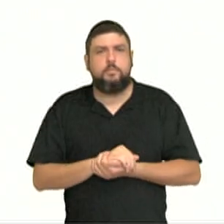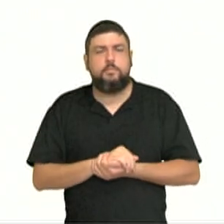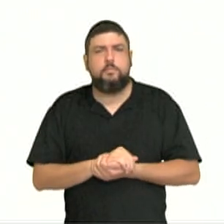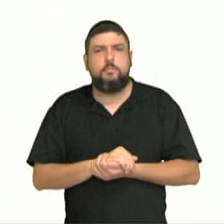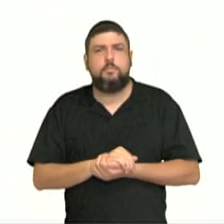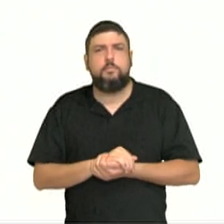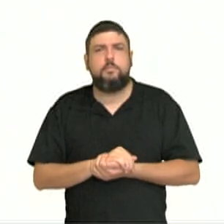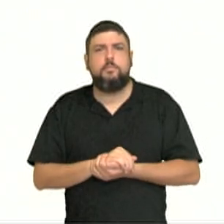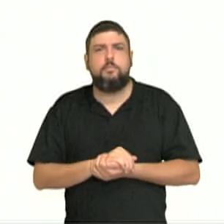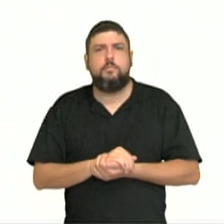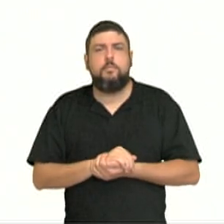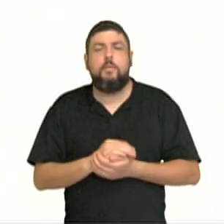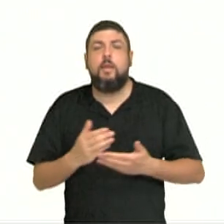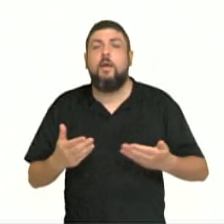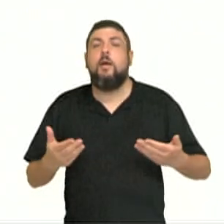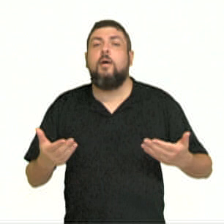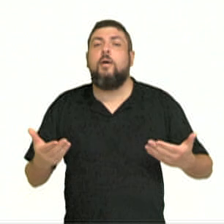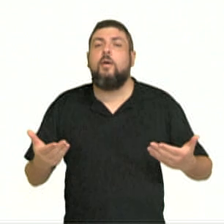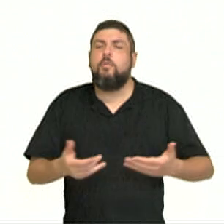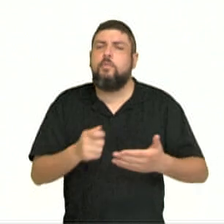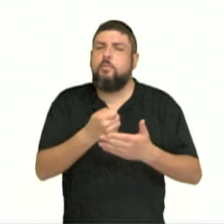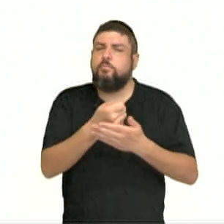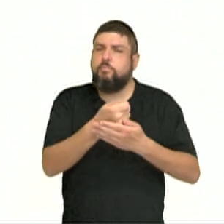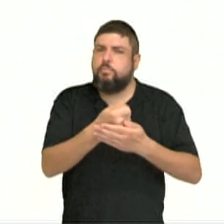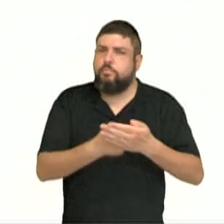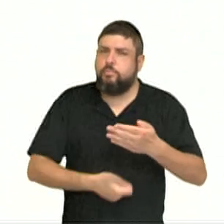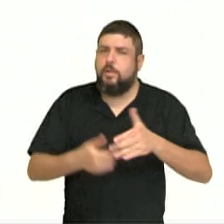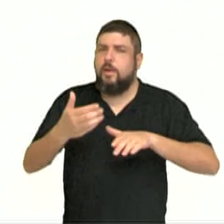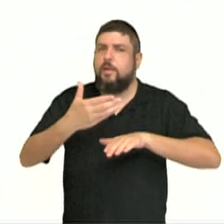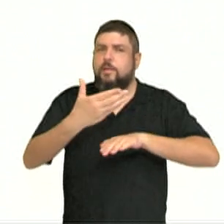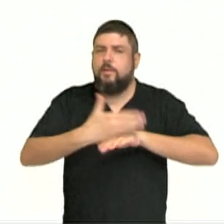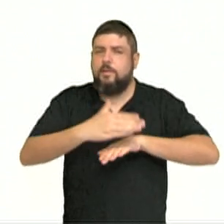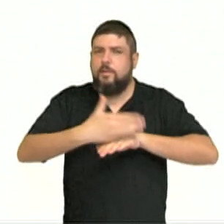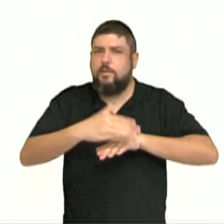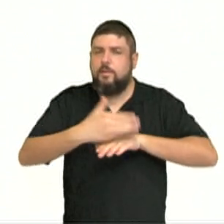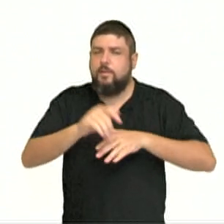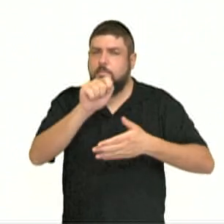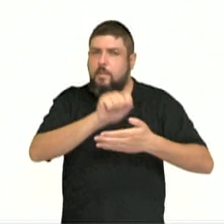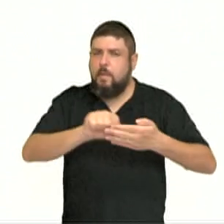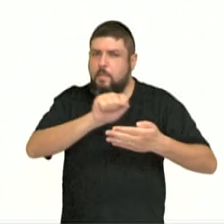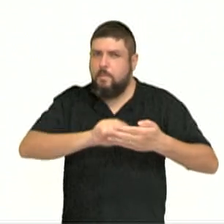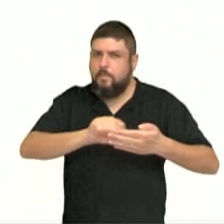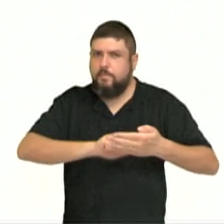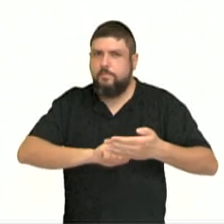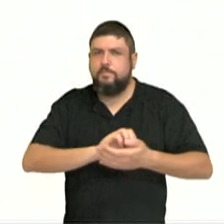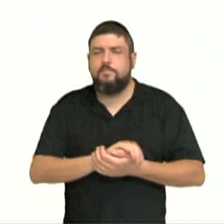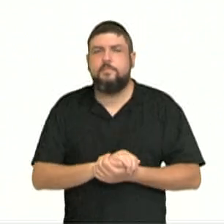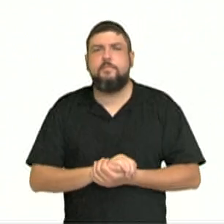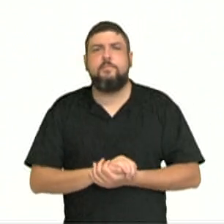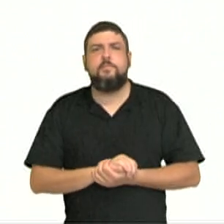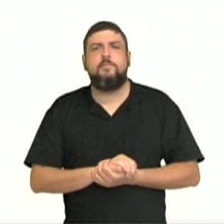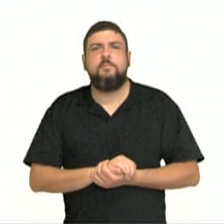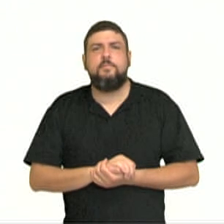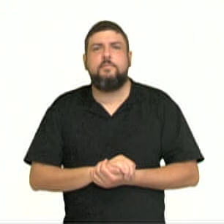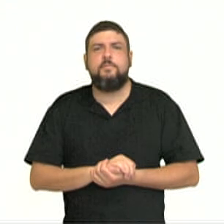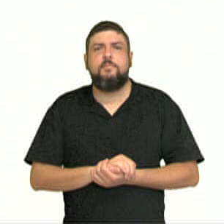Então, hoje é dia de produção de texto, né? É hora de escrever um pouquinho. Então, vamos produzir o nosso lead. Vejamos